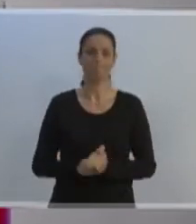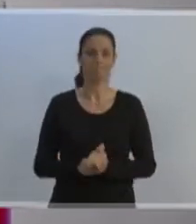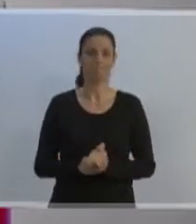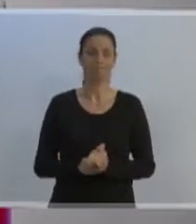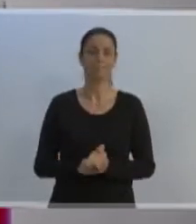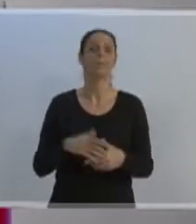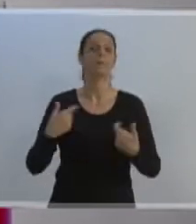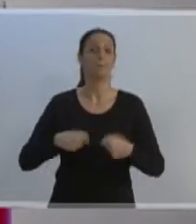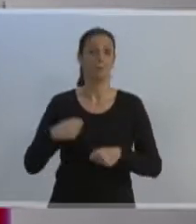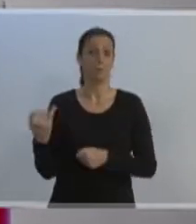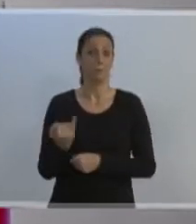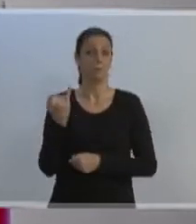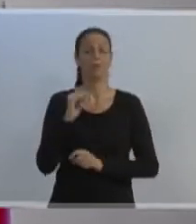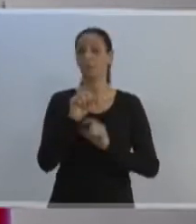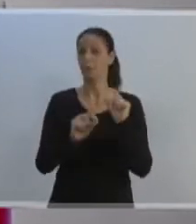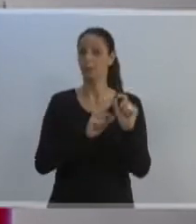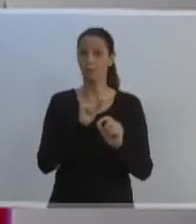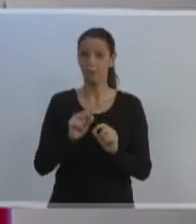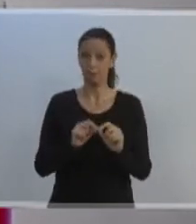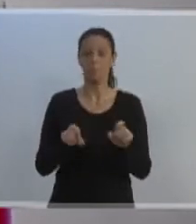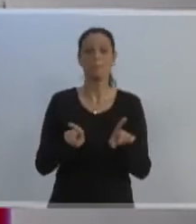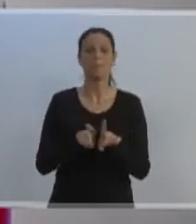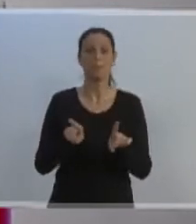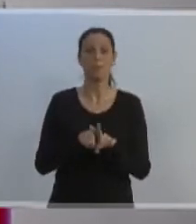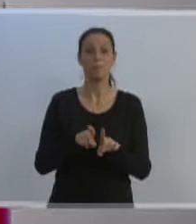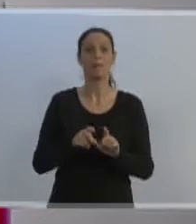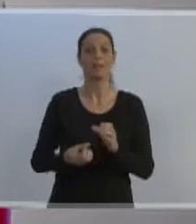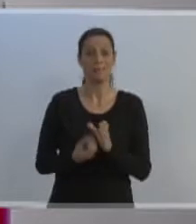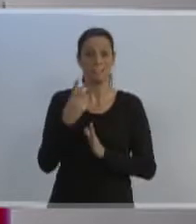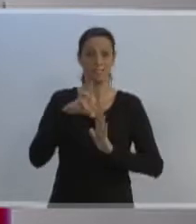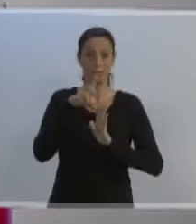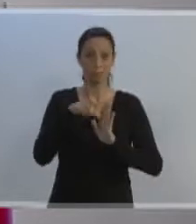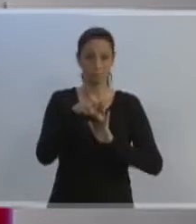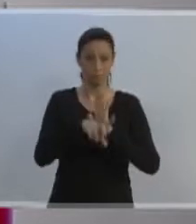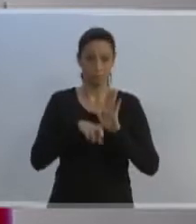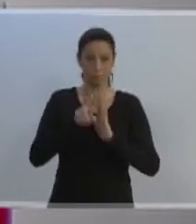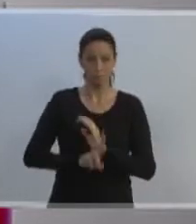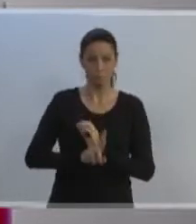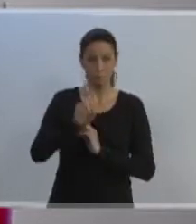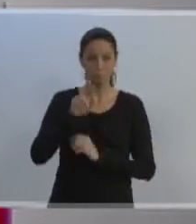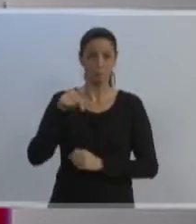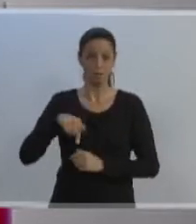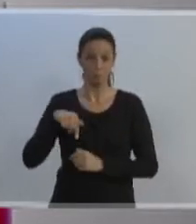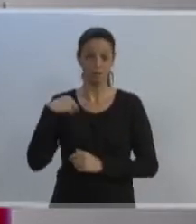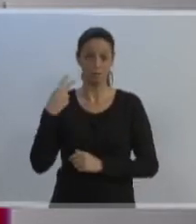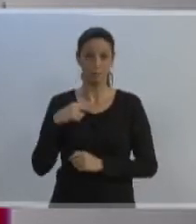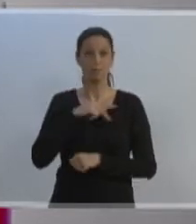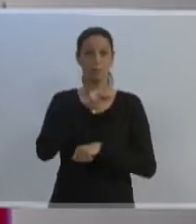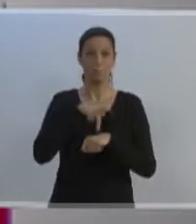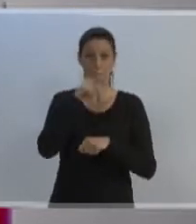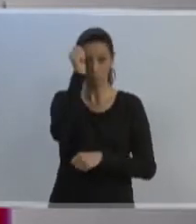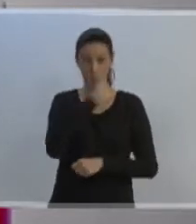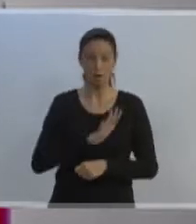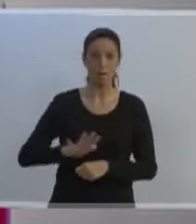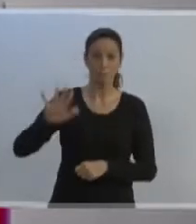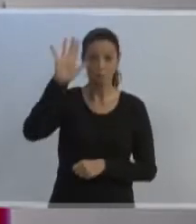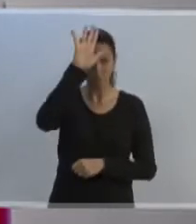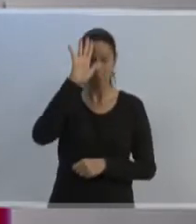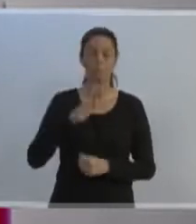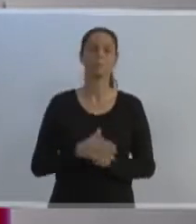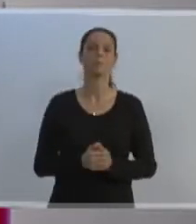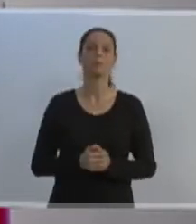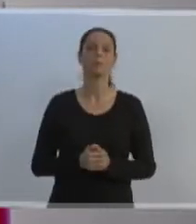Vale ressaltar que os legisladores, representantes escolhidos pelo povo brasileiro, em sua